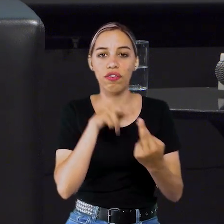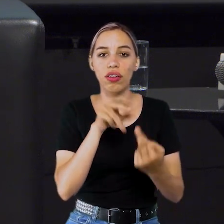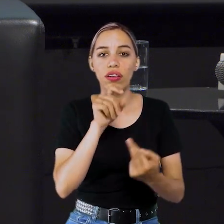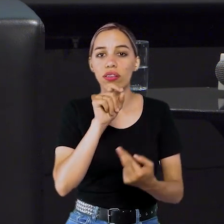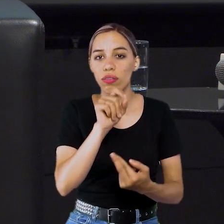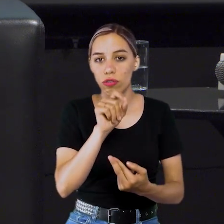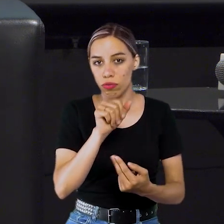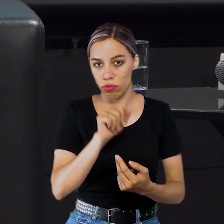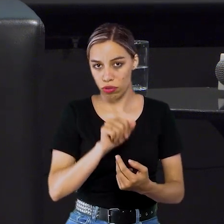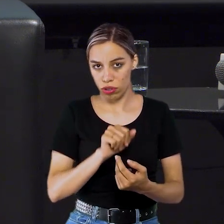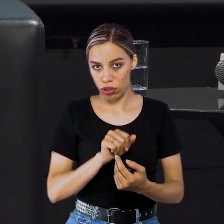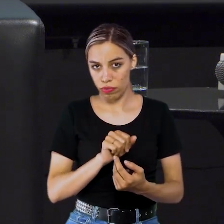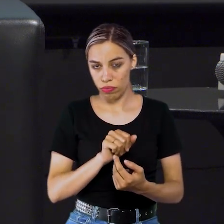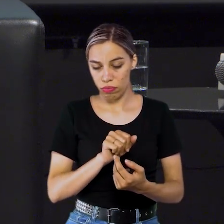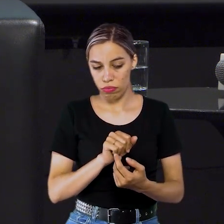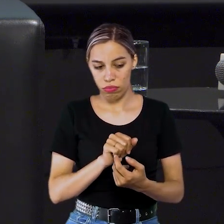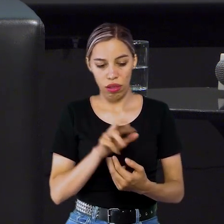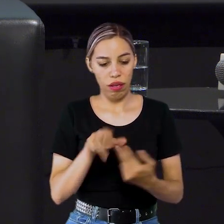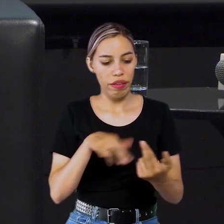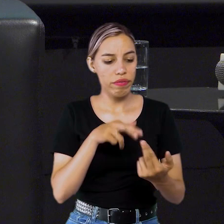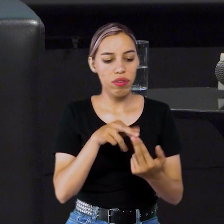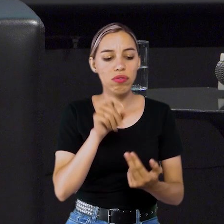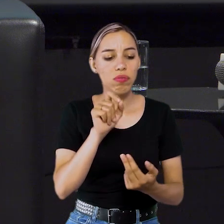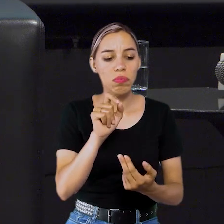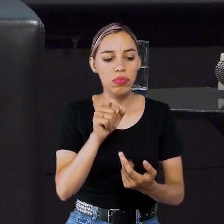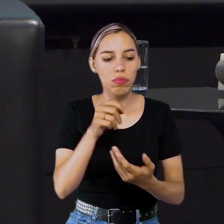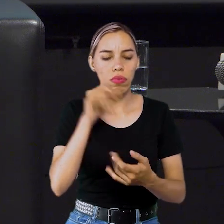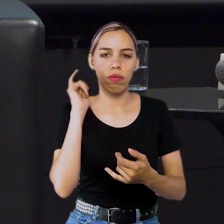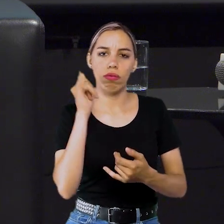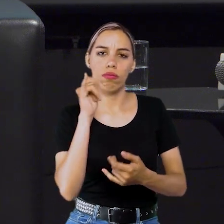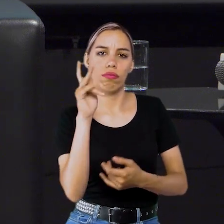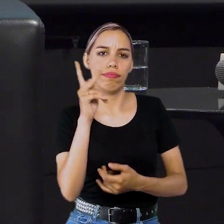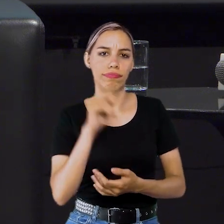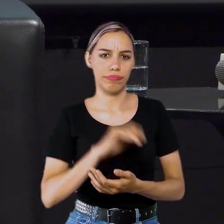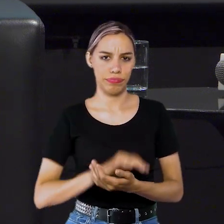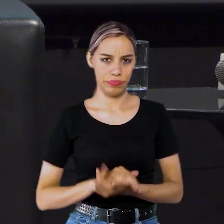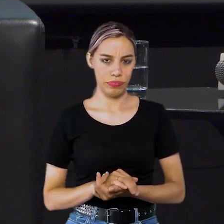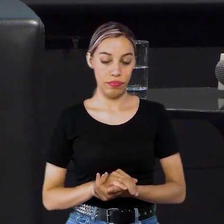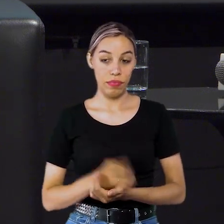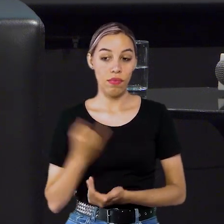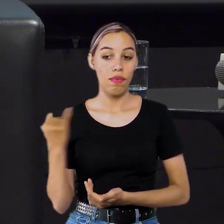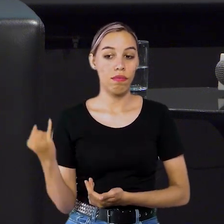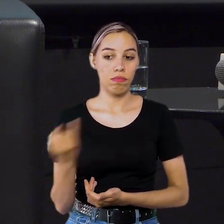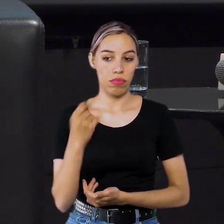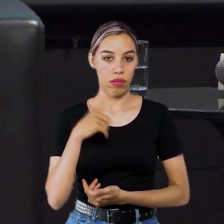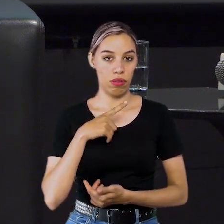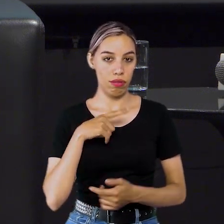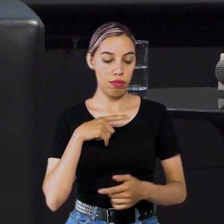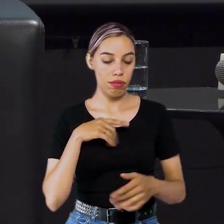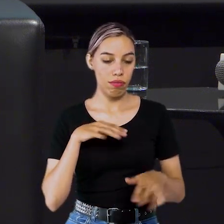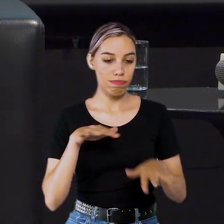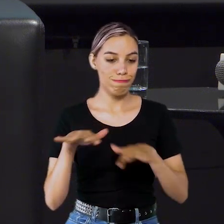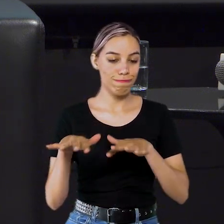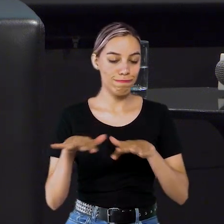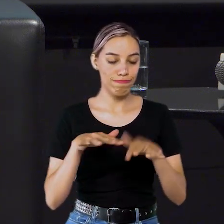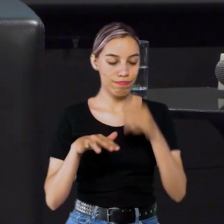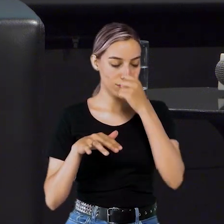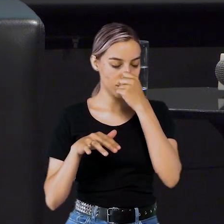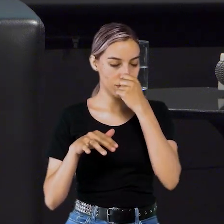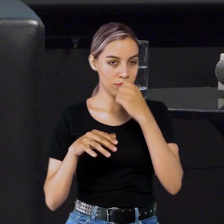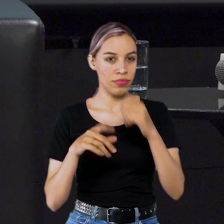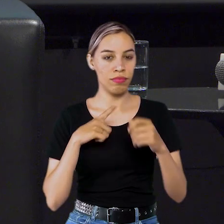para se trazer e se contar essa história? Né? Então, é muito importante todo esse movimento, como eu disse no